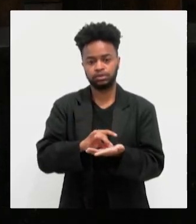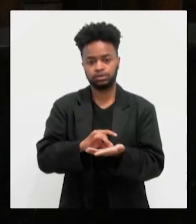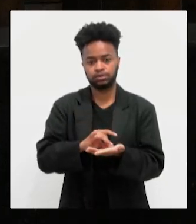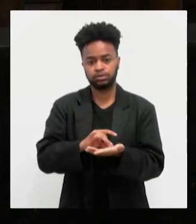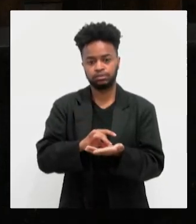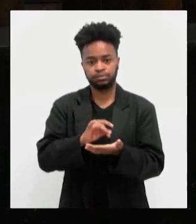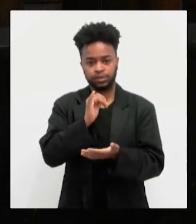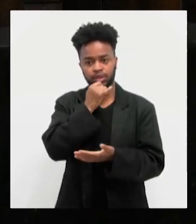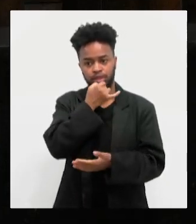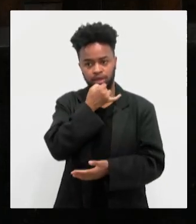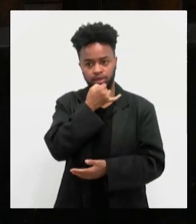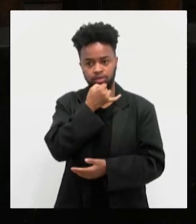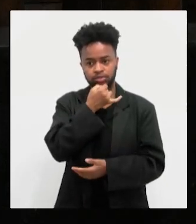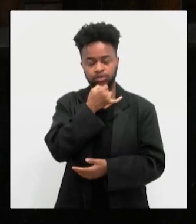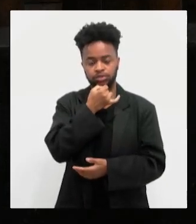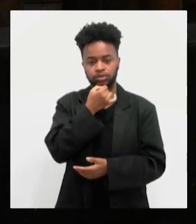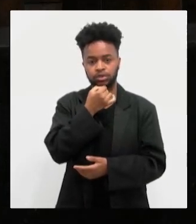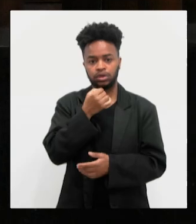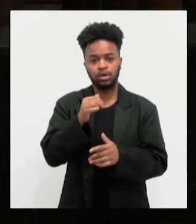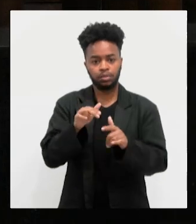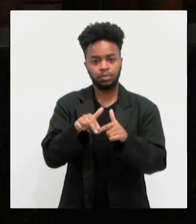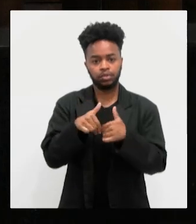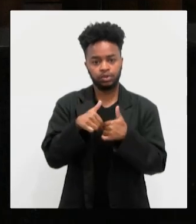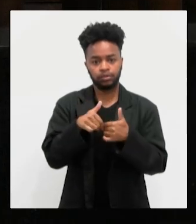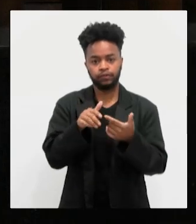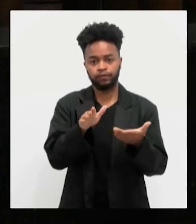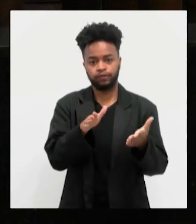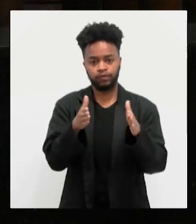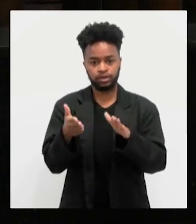combalida com essa perda